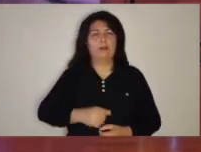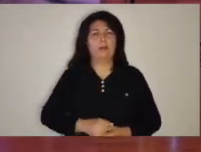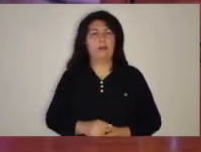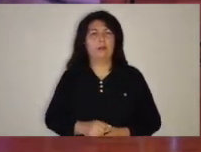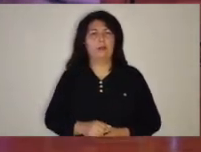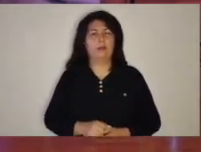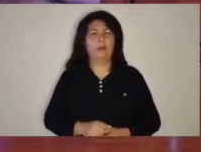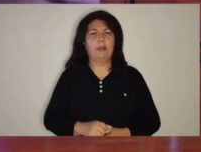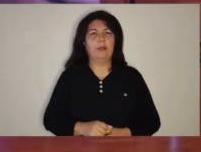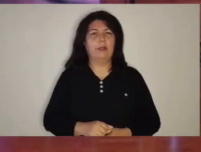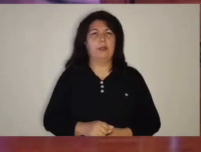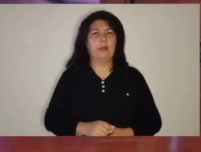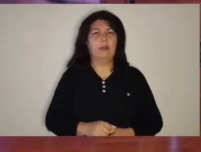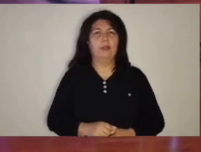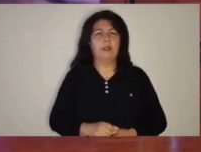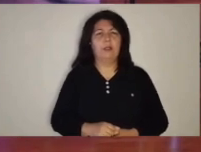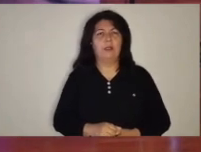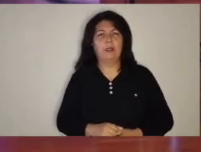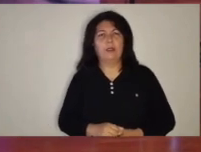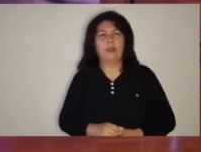usar.